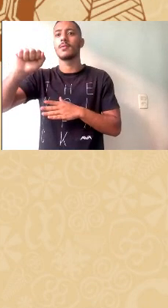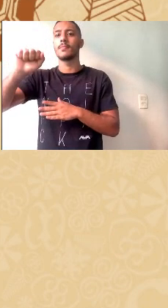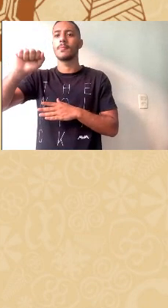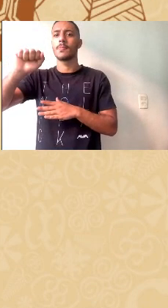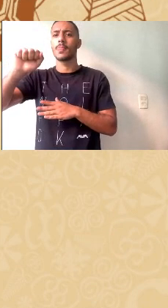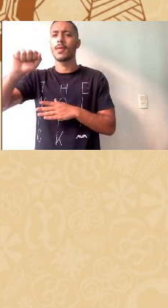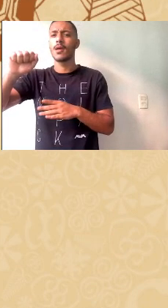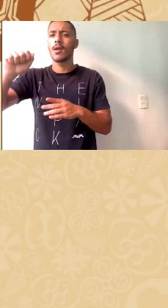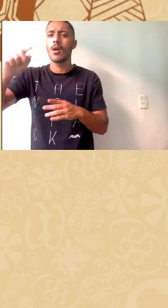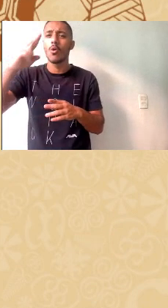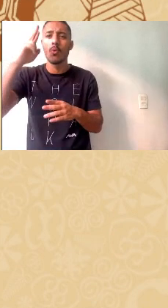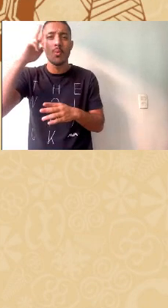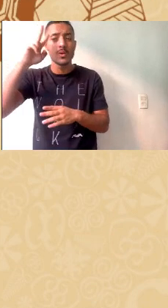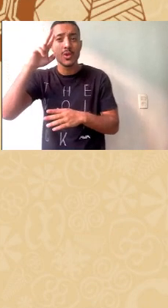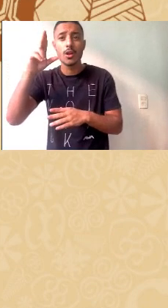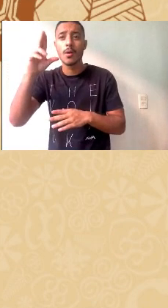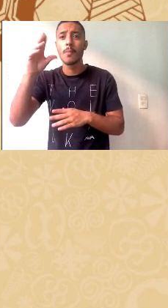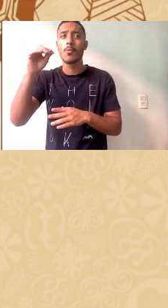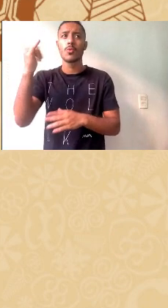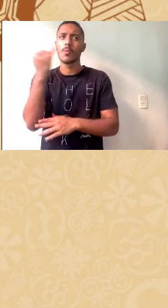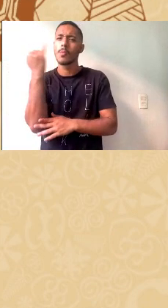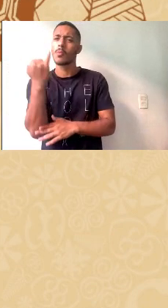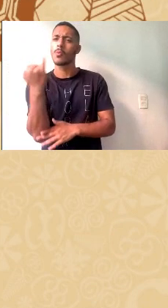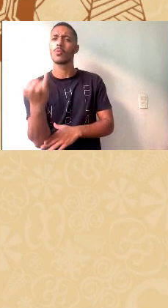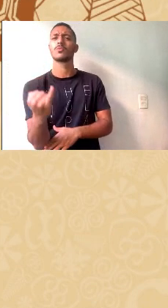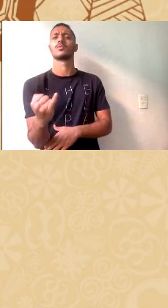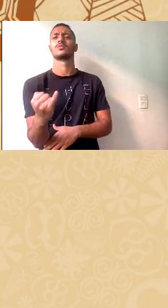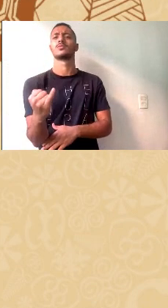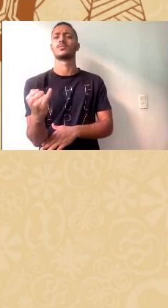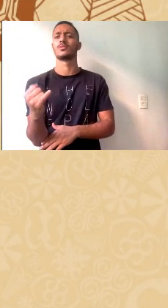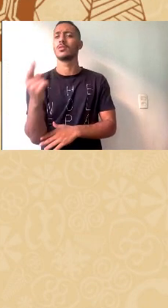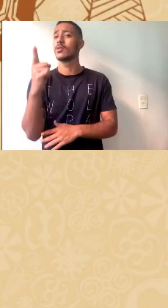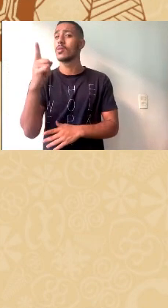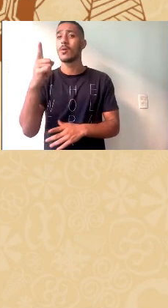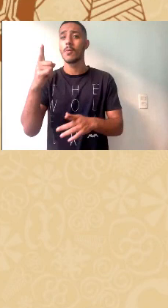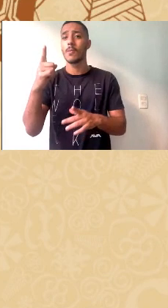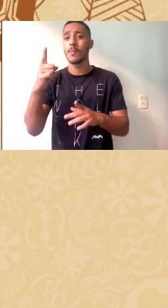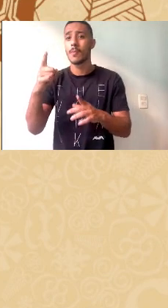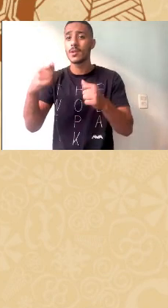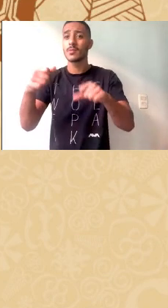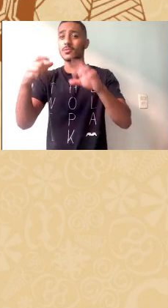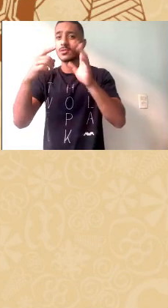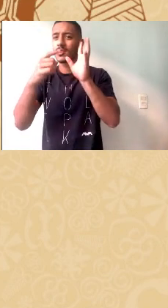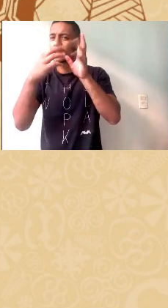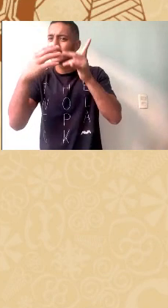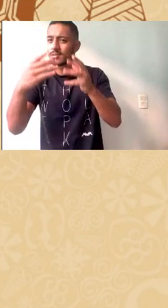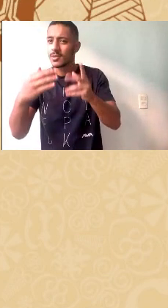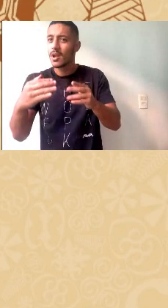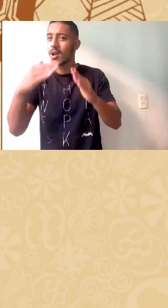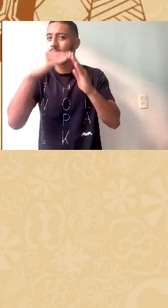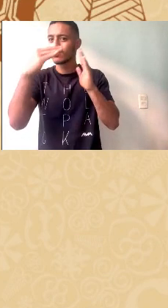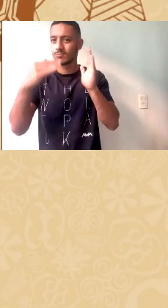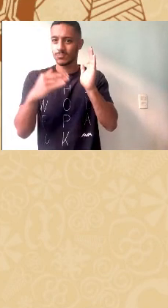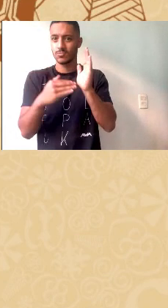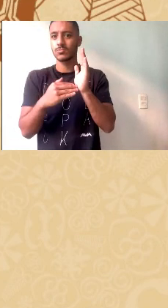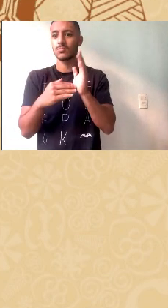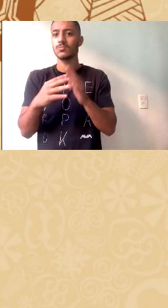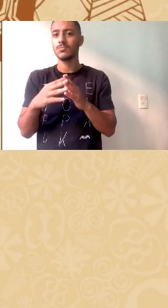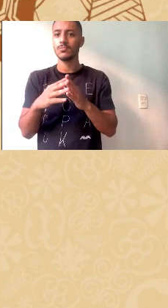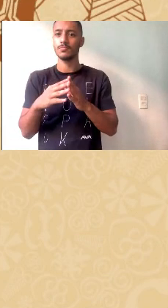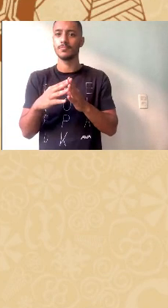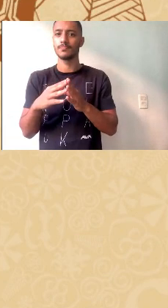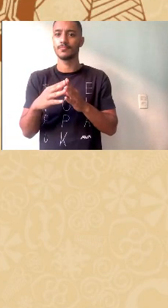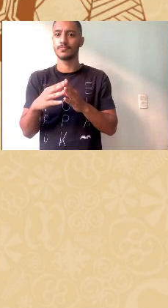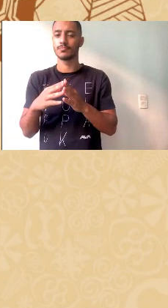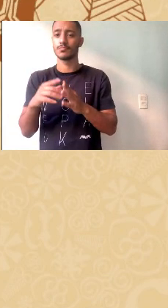eu acho que tem alguns marcos que é importante a gente não deixar de pontuar. Por favor. Eu